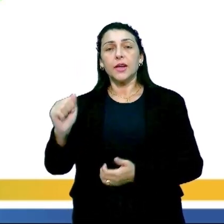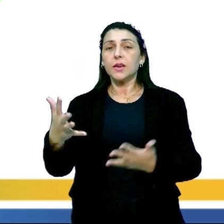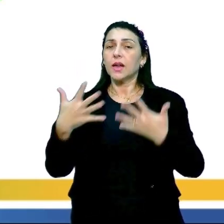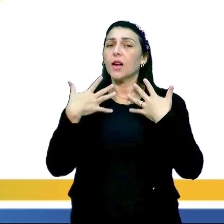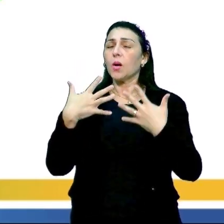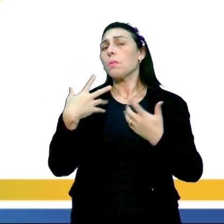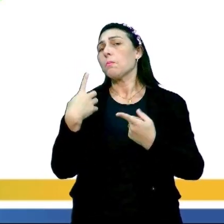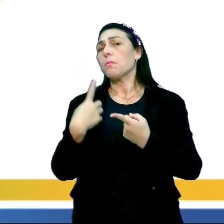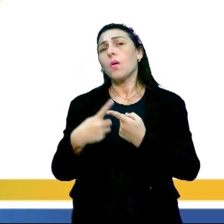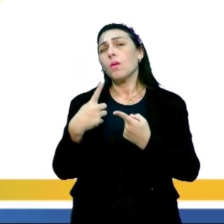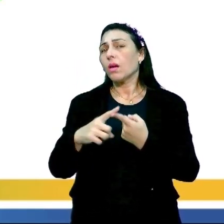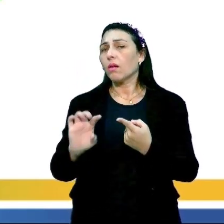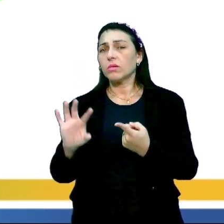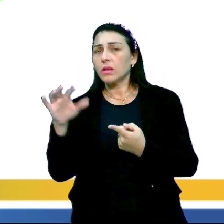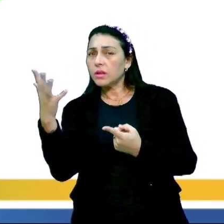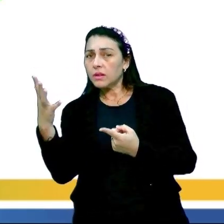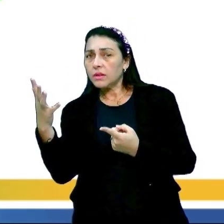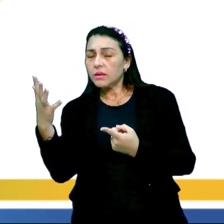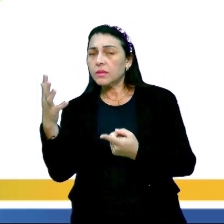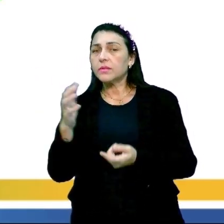quê?